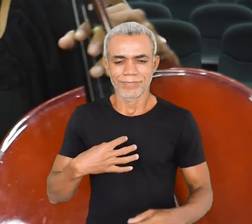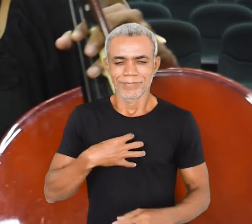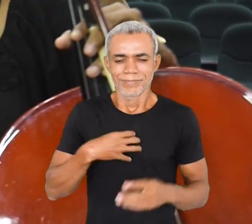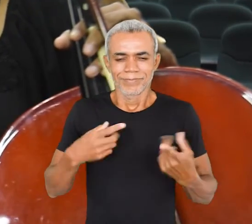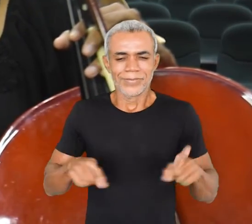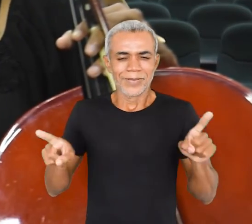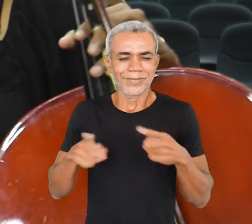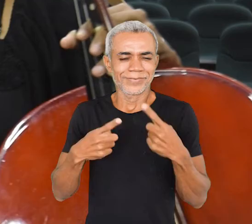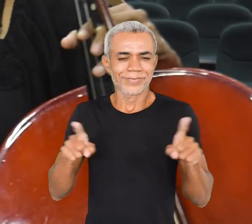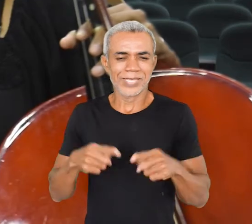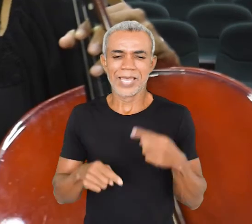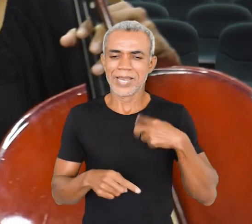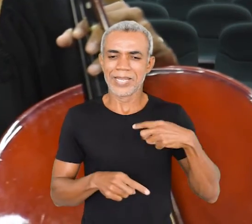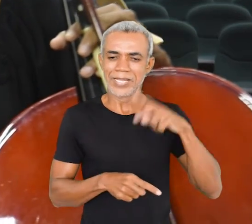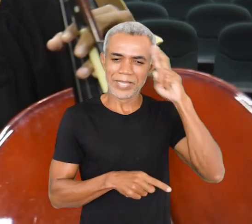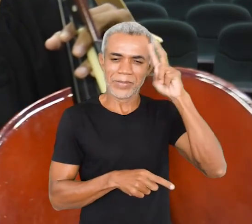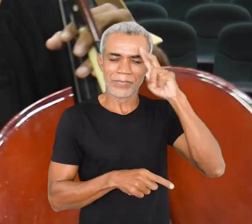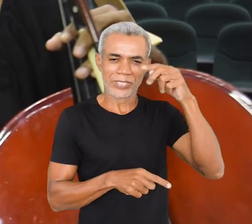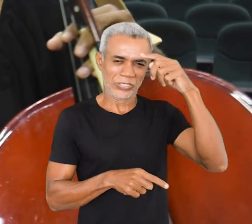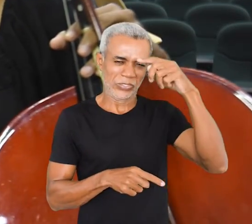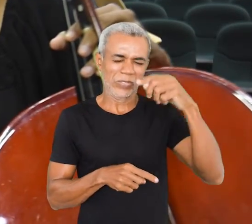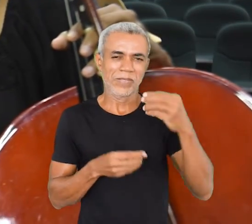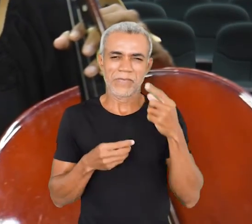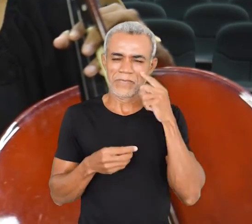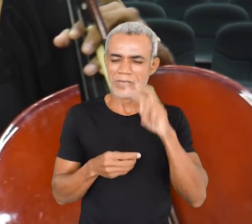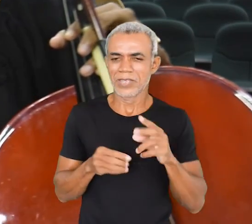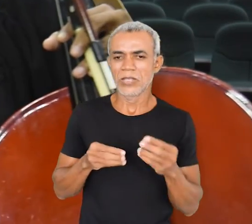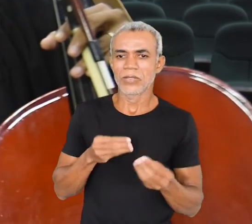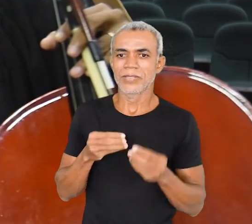processo de união, né? Então, hoje tocar é